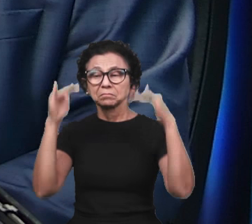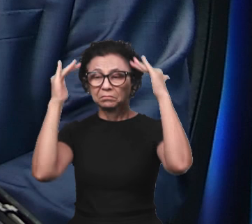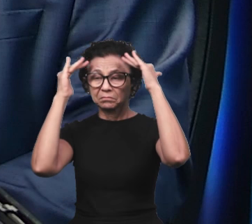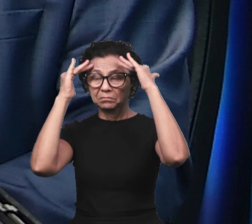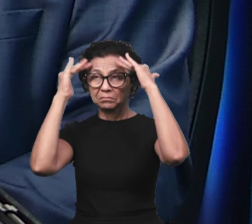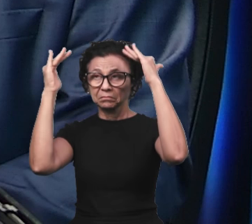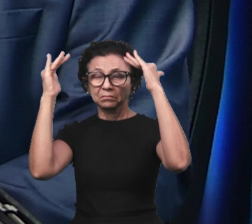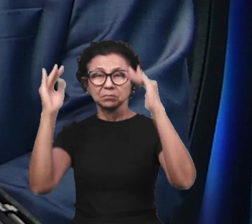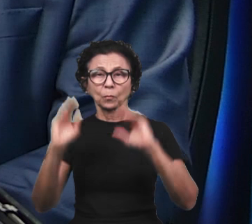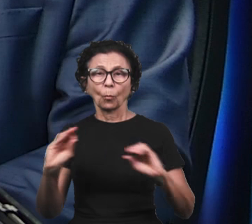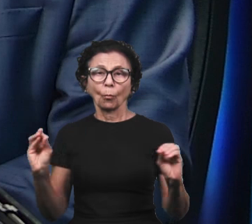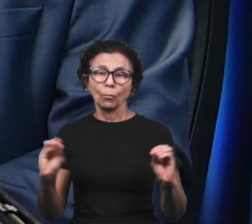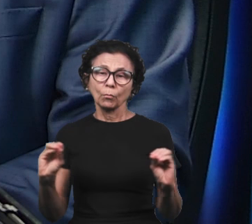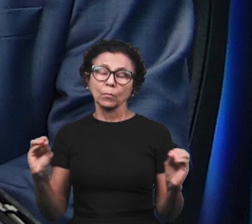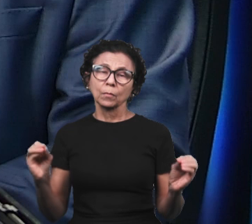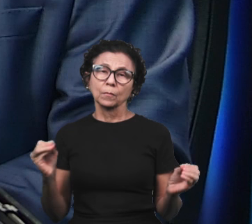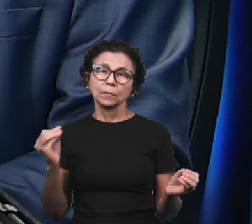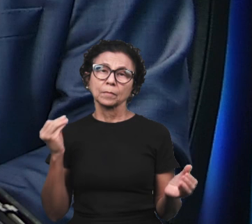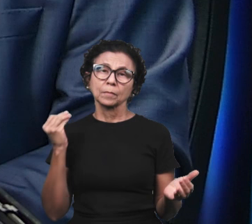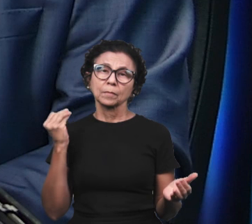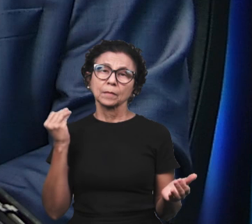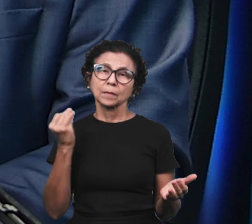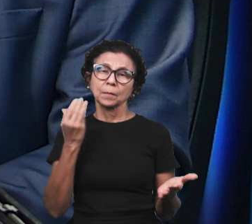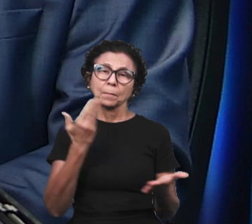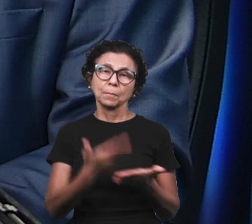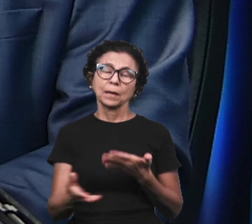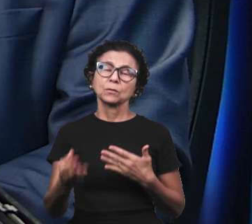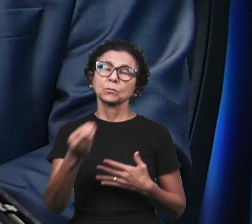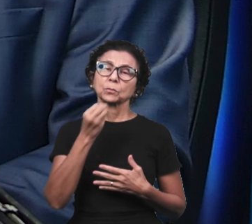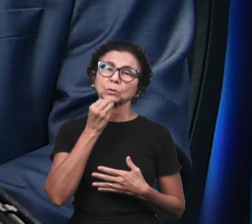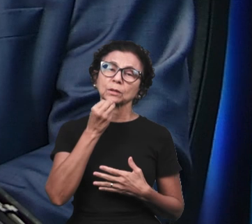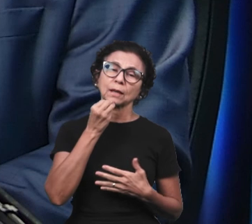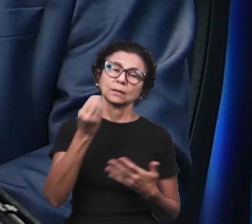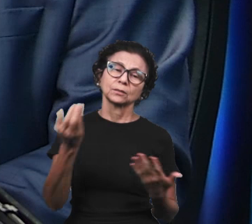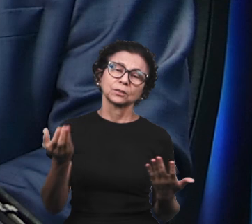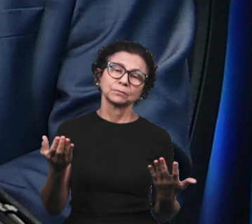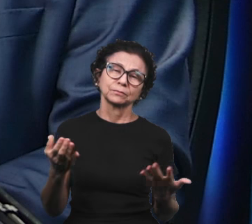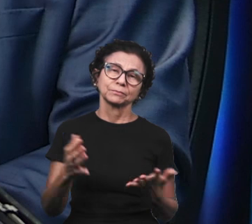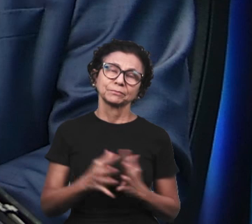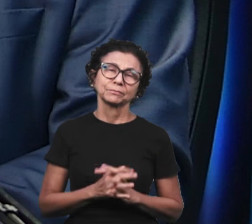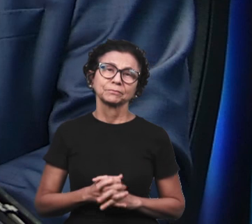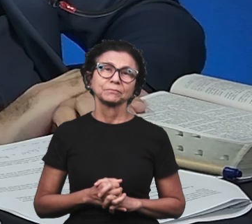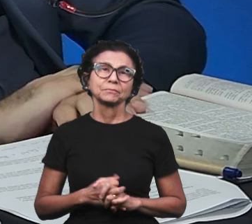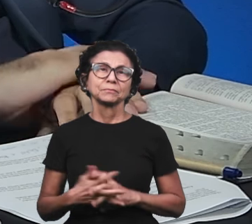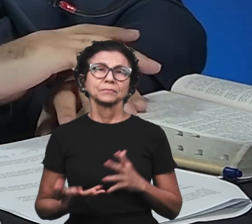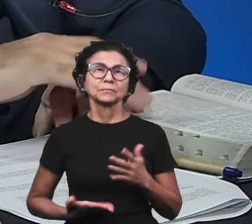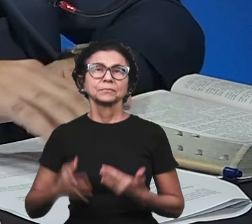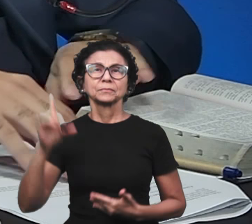perde a oportunidade maravilhosa que Arão abraçou, né? Glória a Deus. E interessante, pastor Kleber,